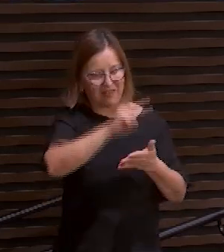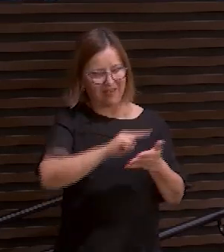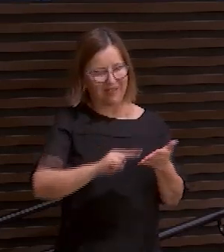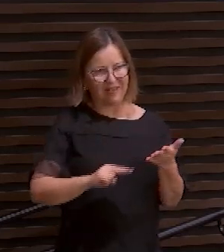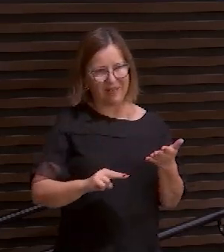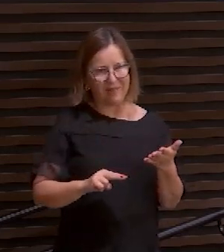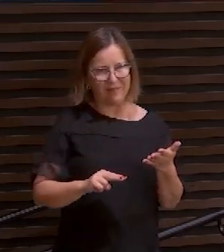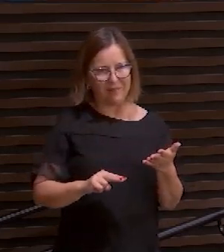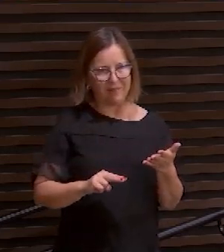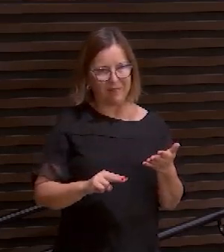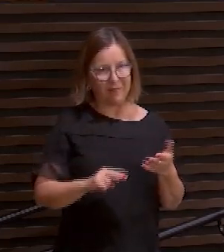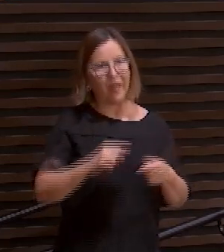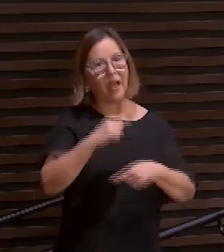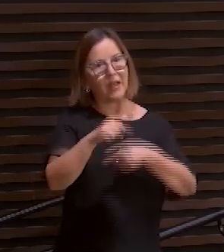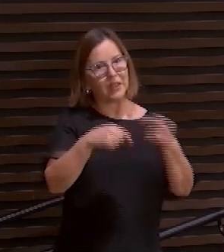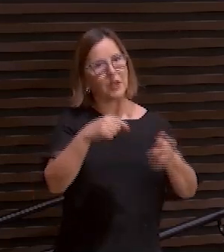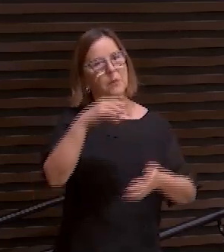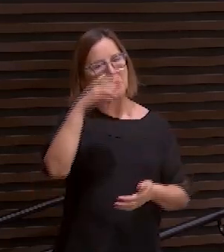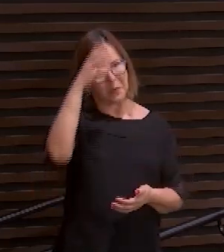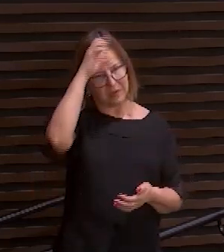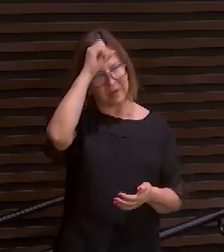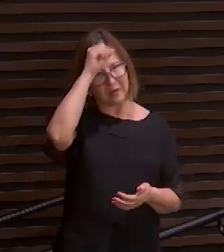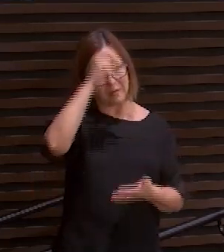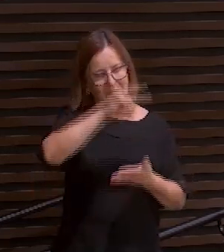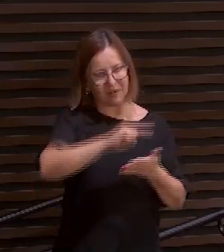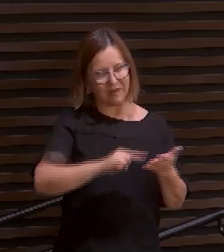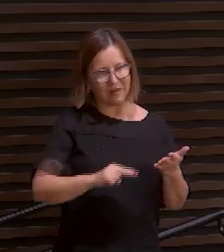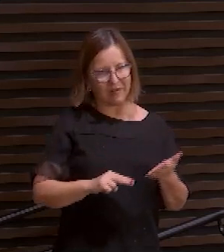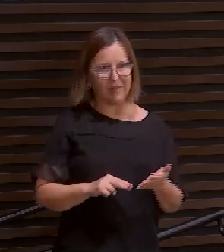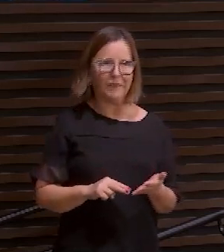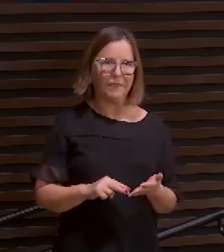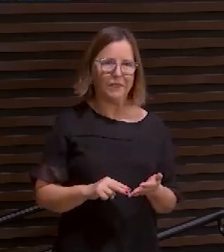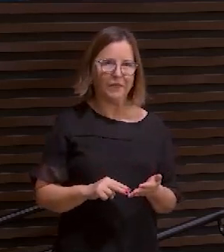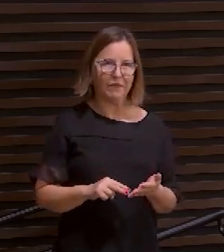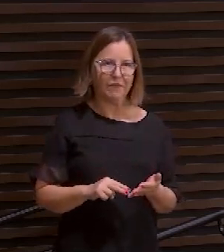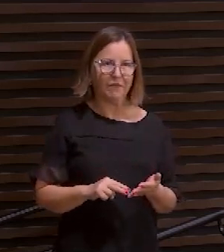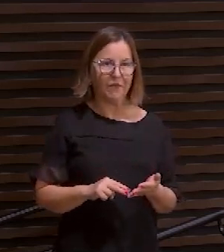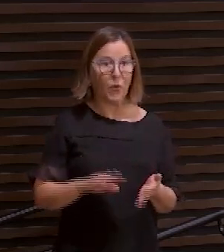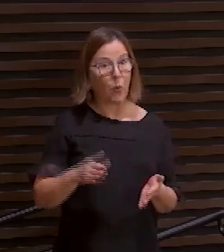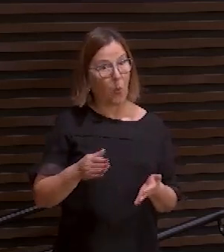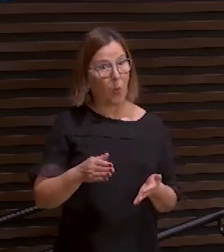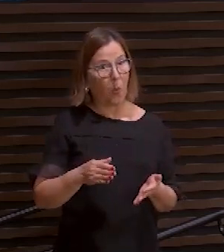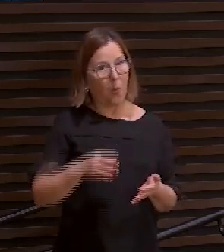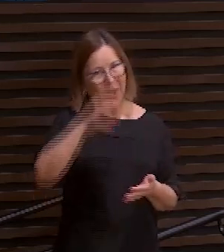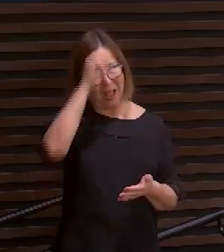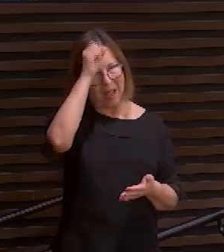E ele aprende a ler. E ele aprende a tocar violino.